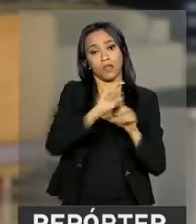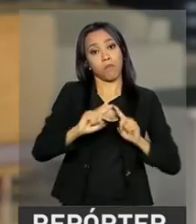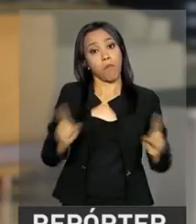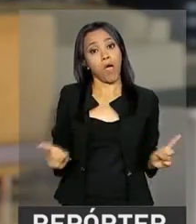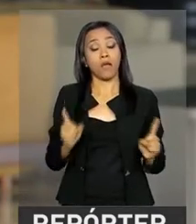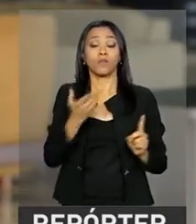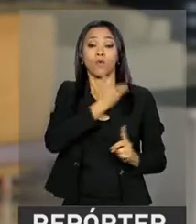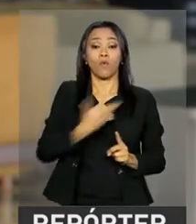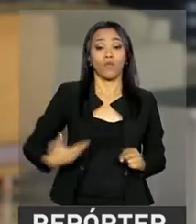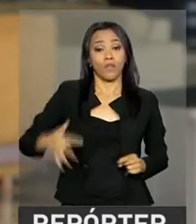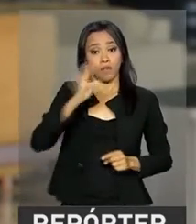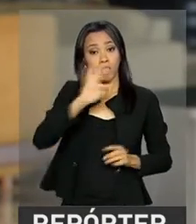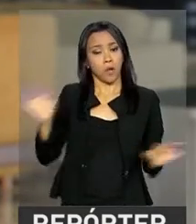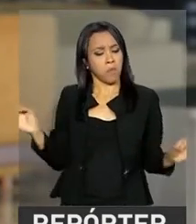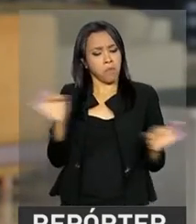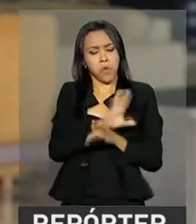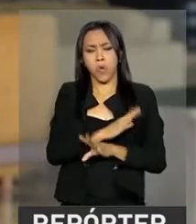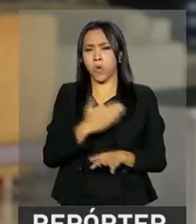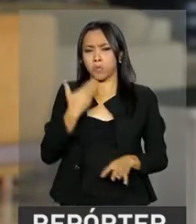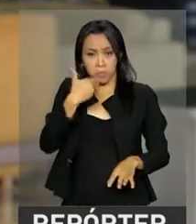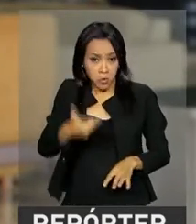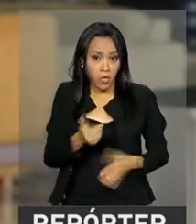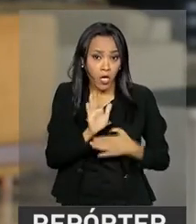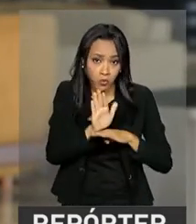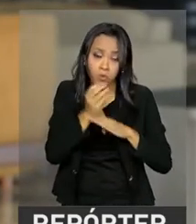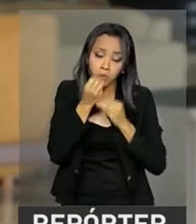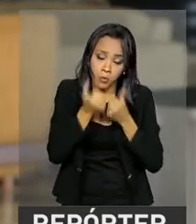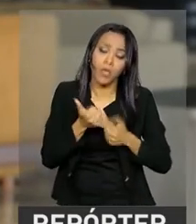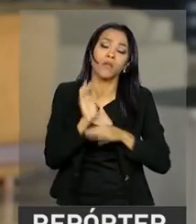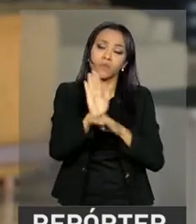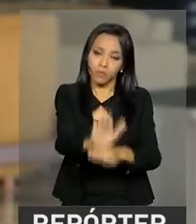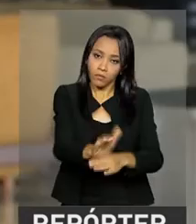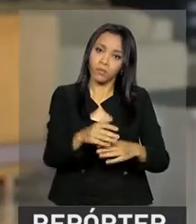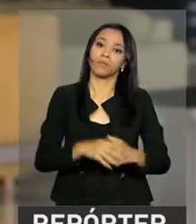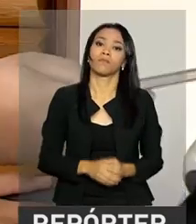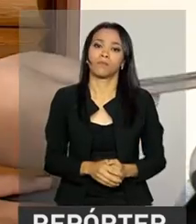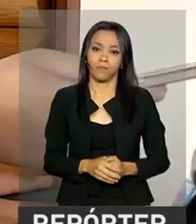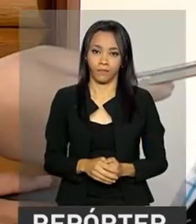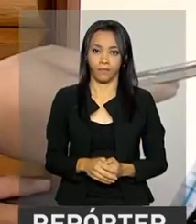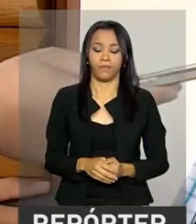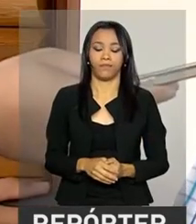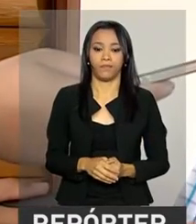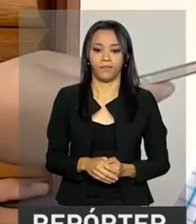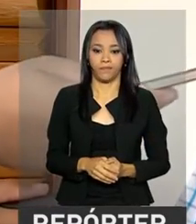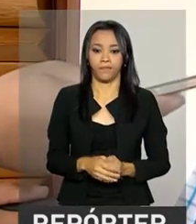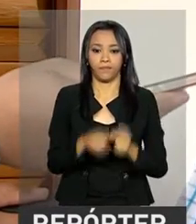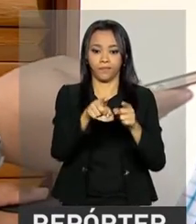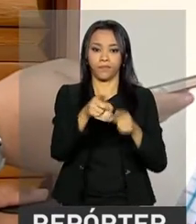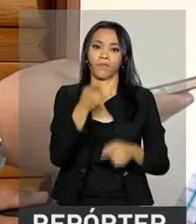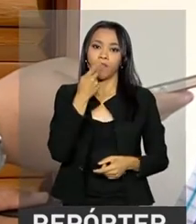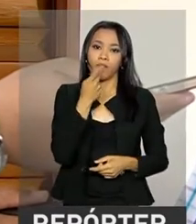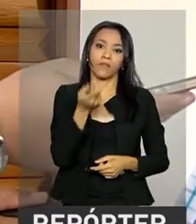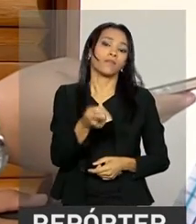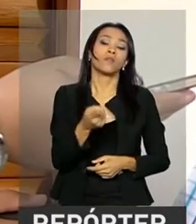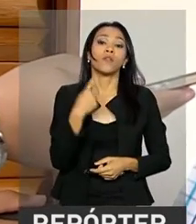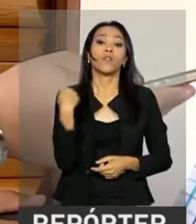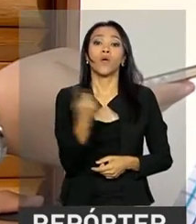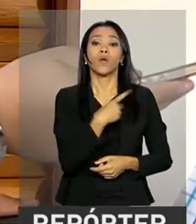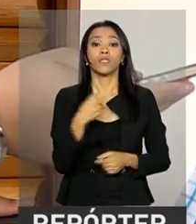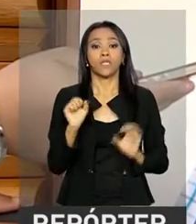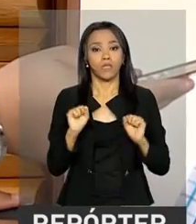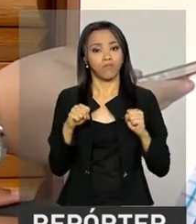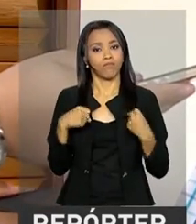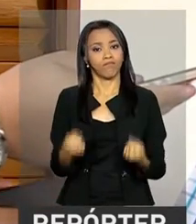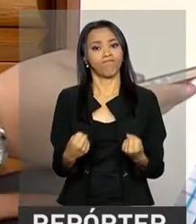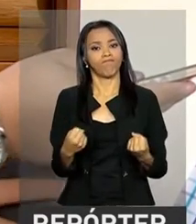sempre pronto para atuar quando necessário vamos ver recuperamos a lei